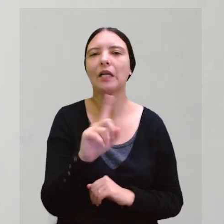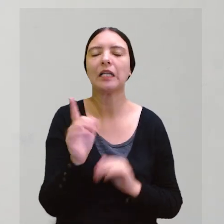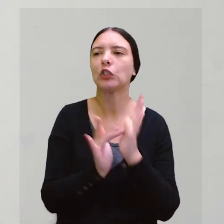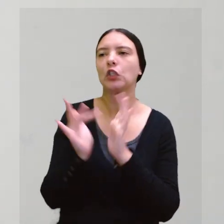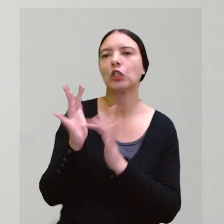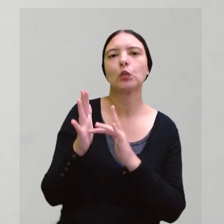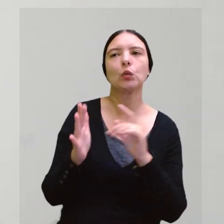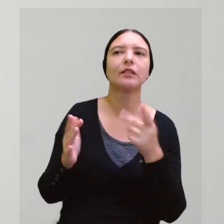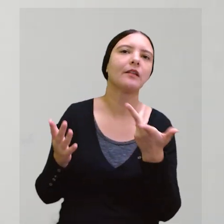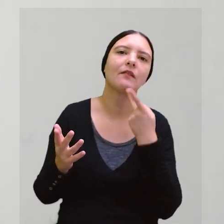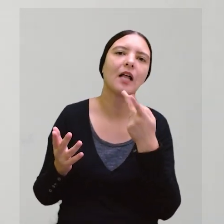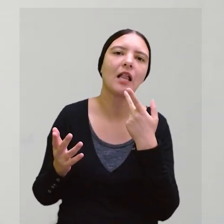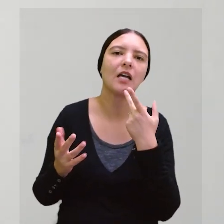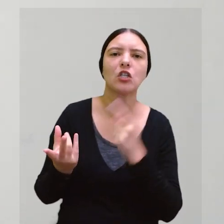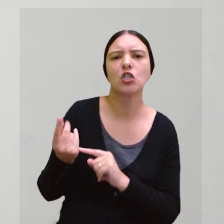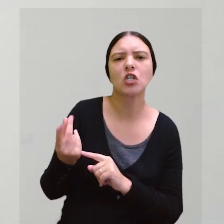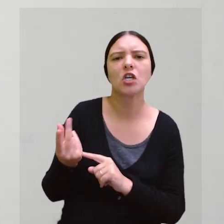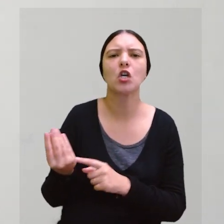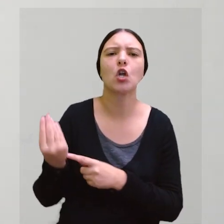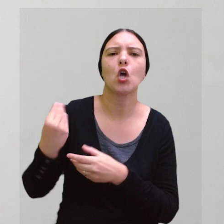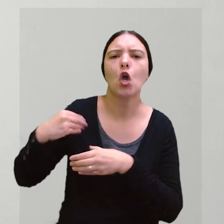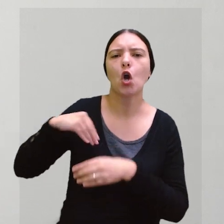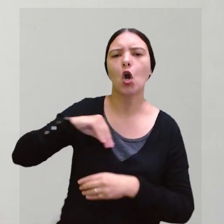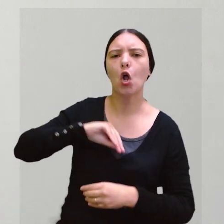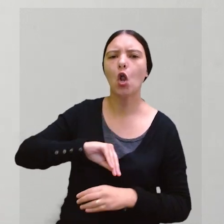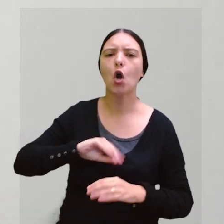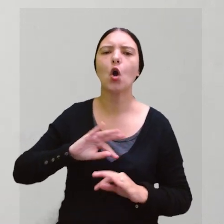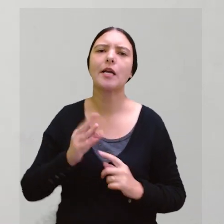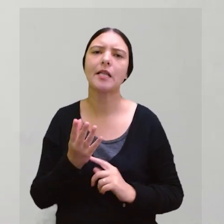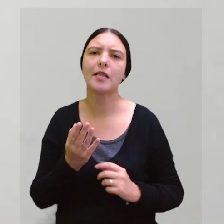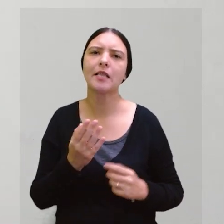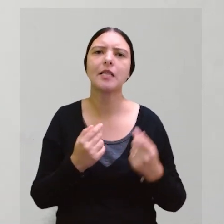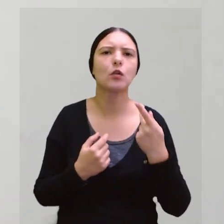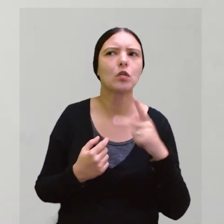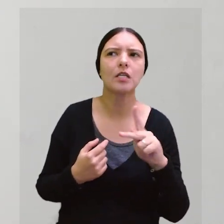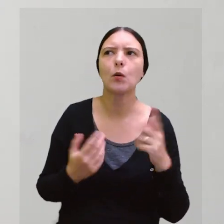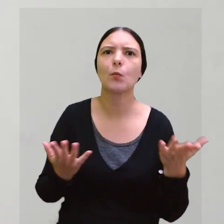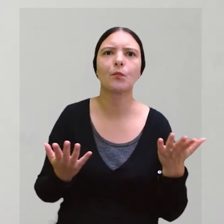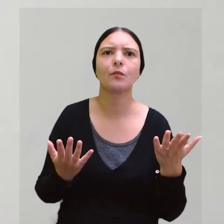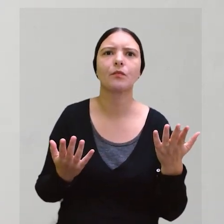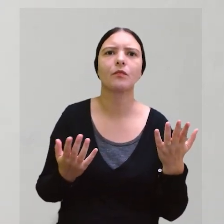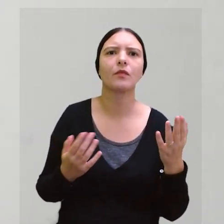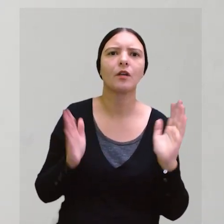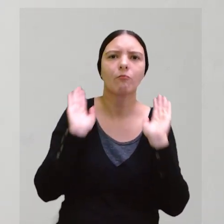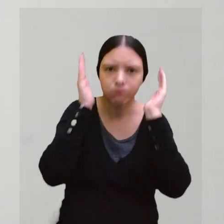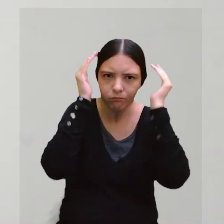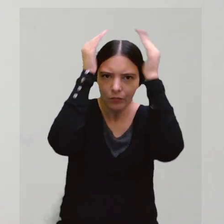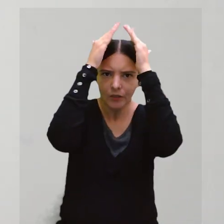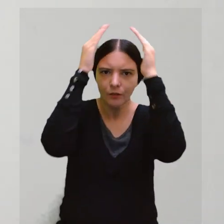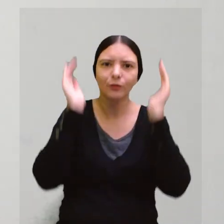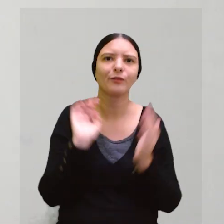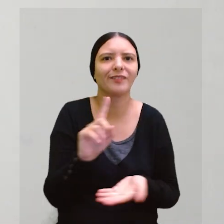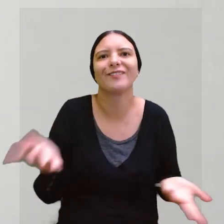não está dizendo ali, pegue o seu dinheiro e coloque todo ele na mão do seu bispo. Não está sendo dito isso